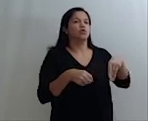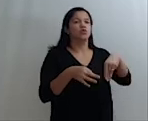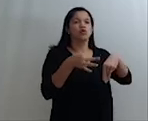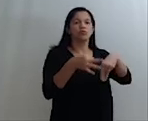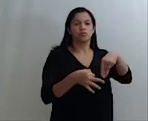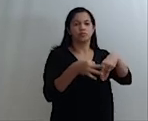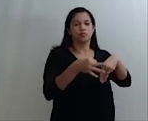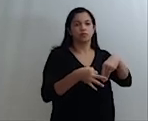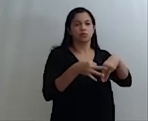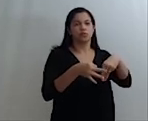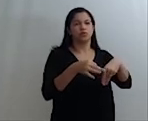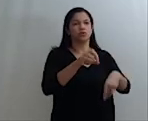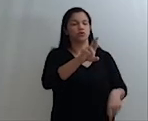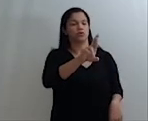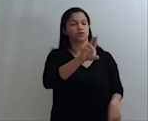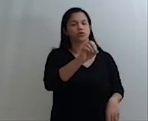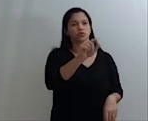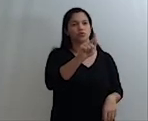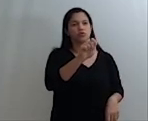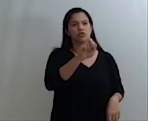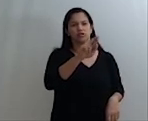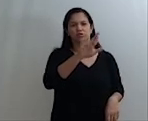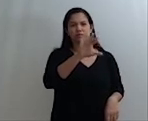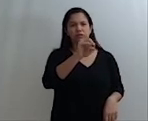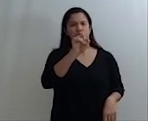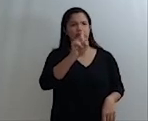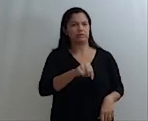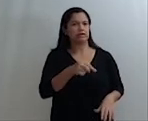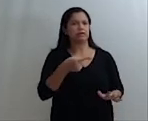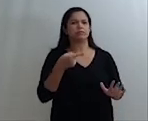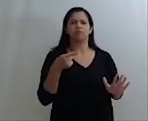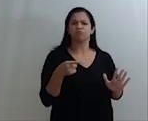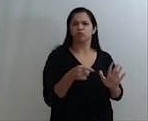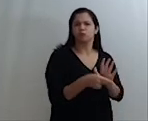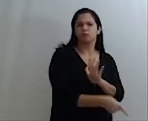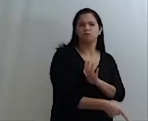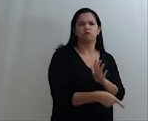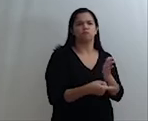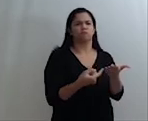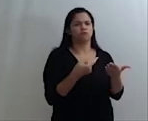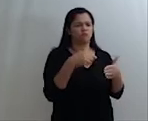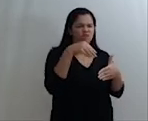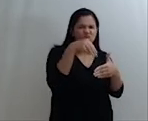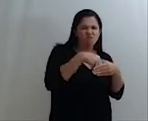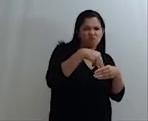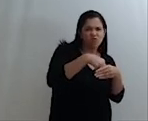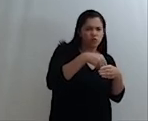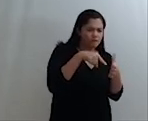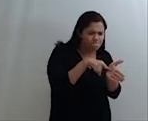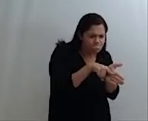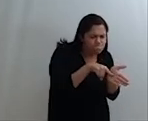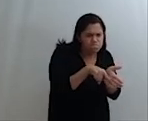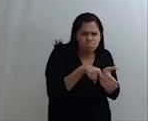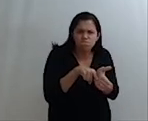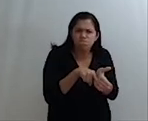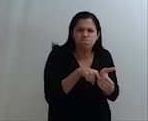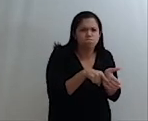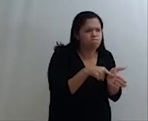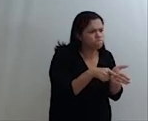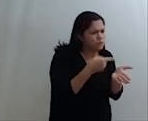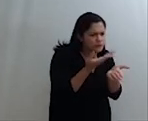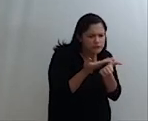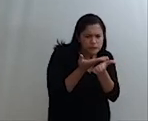pela profundidade do seu voto que esgotou que examinou a questão sobre todos os aspectos possíveis e imagináveis